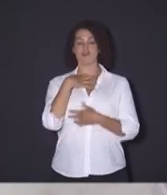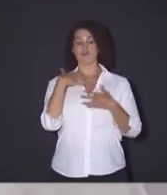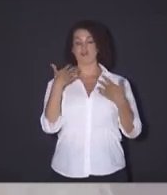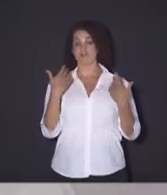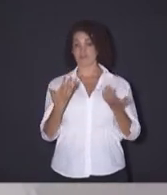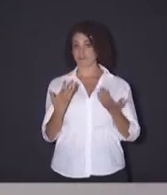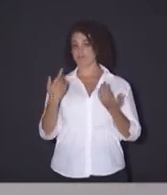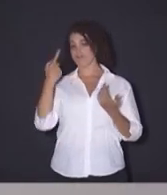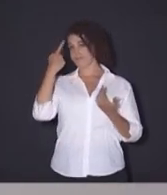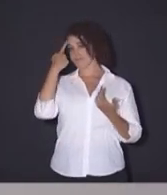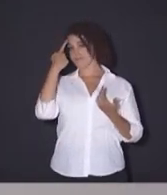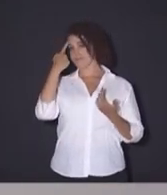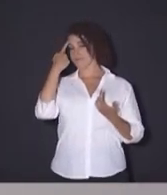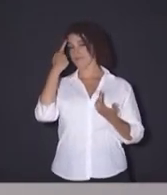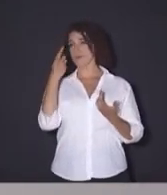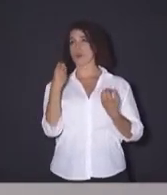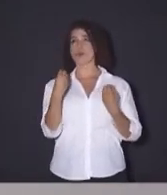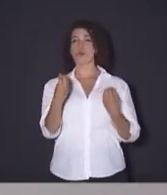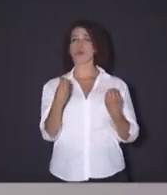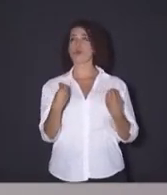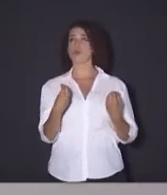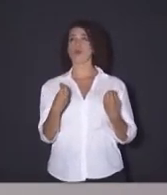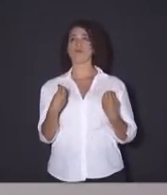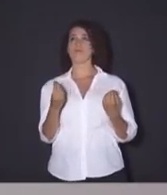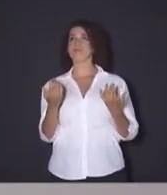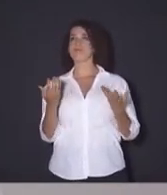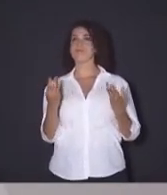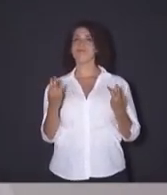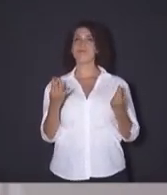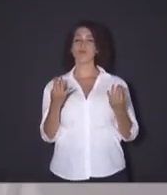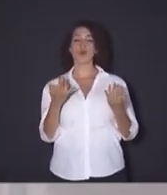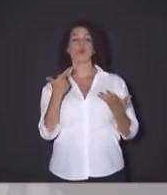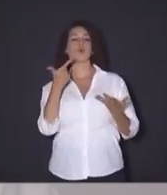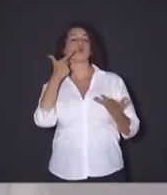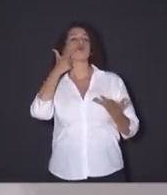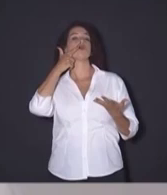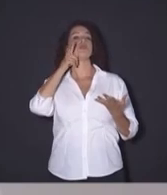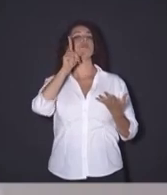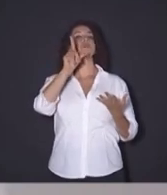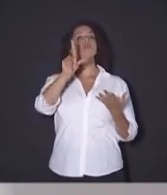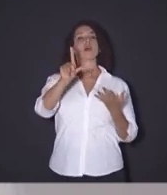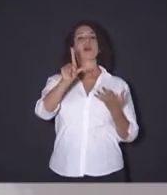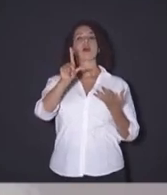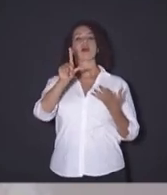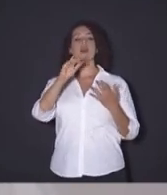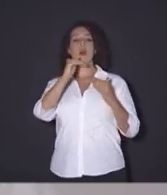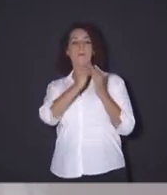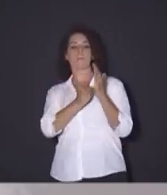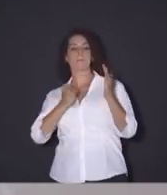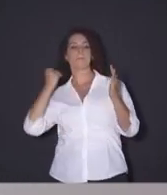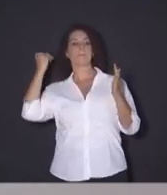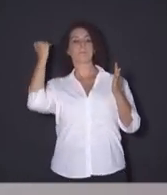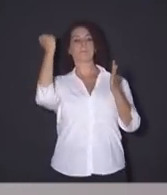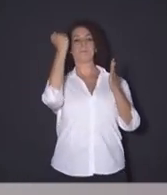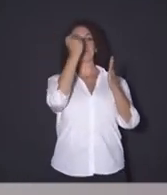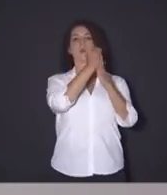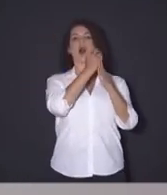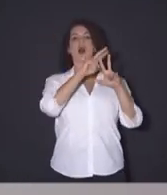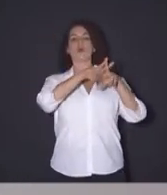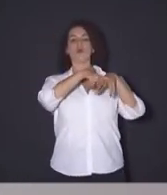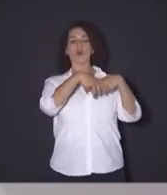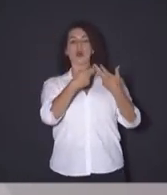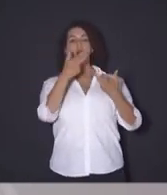gente pensa como é que a gente vai chegar como é que a gente vai conseguir furar esse bloqueio dessa histórica